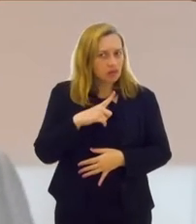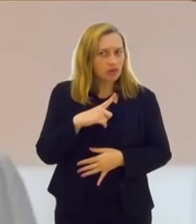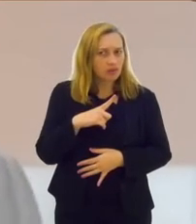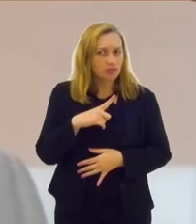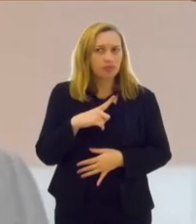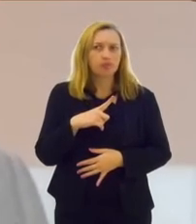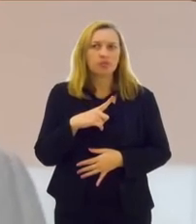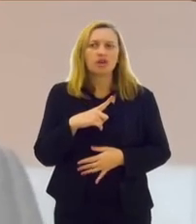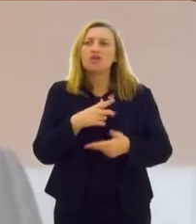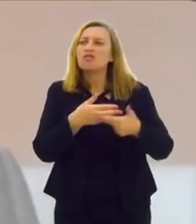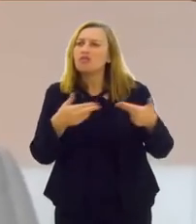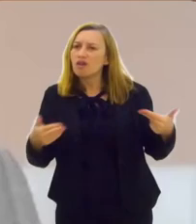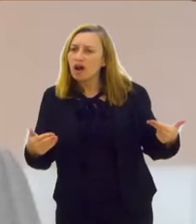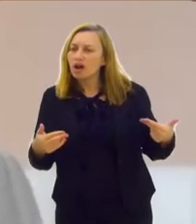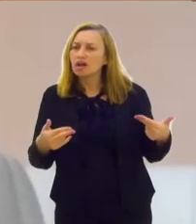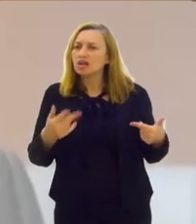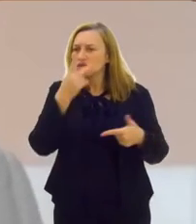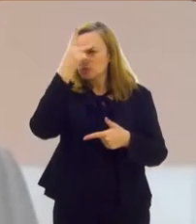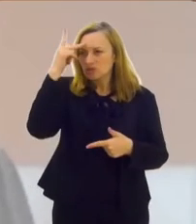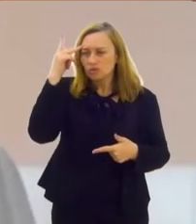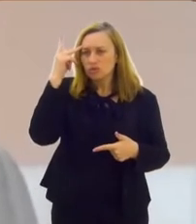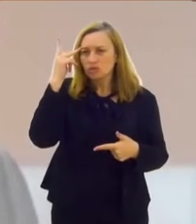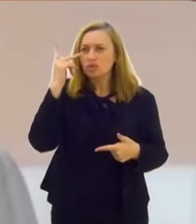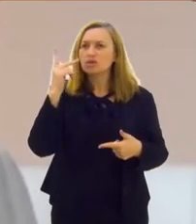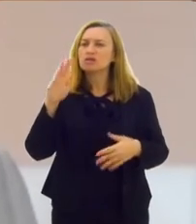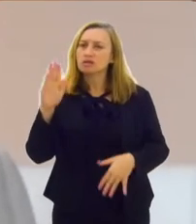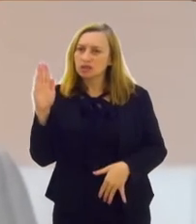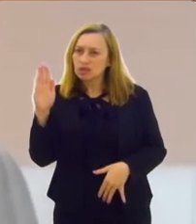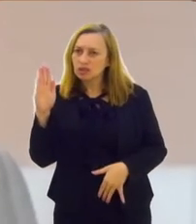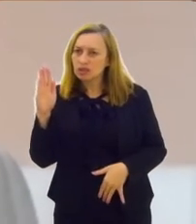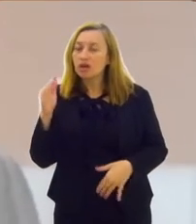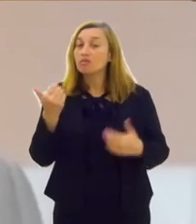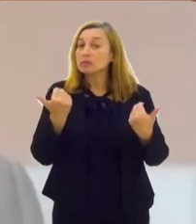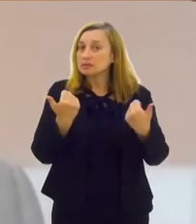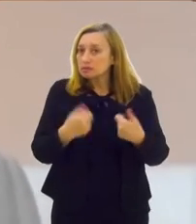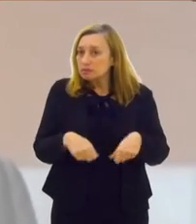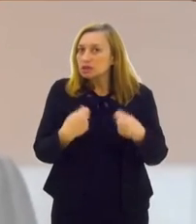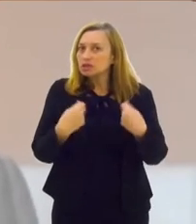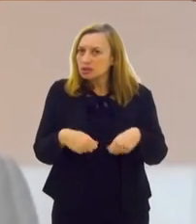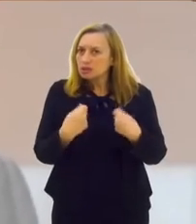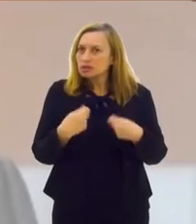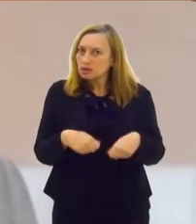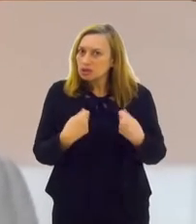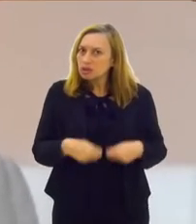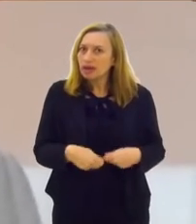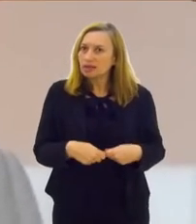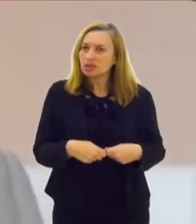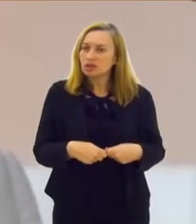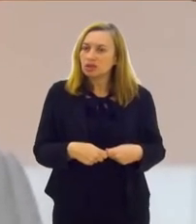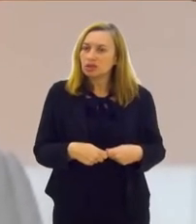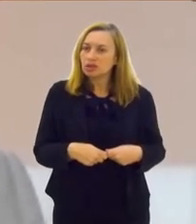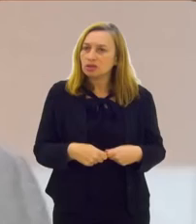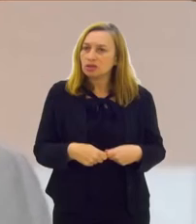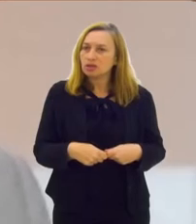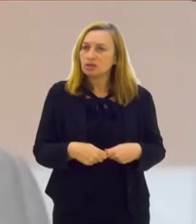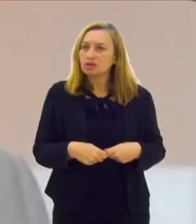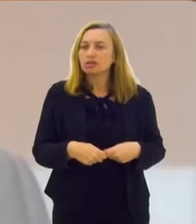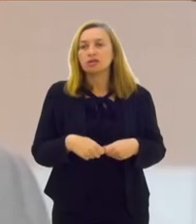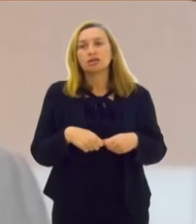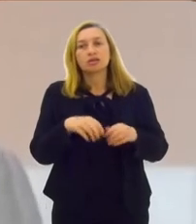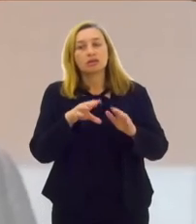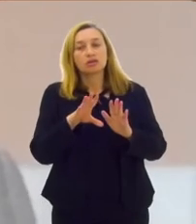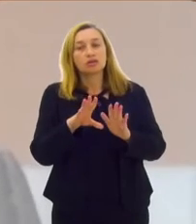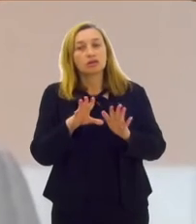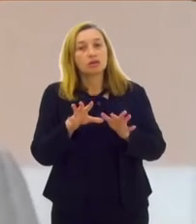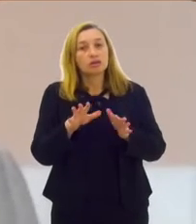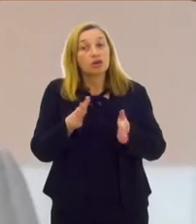conscientizar tanto os eleitores quanto os candidatos sobre a necessidade de pautar